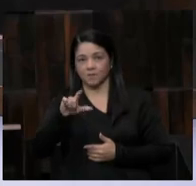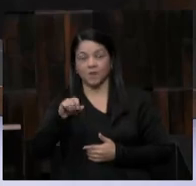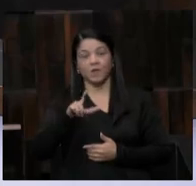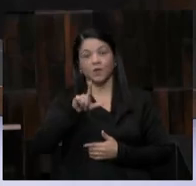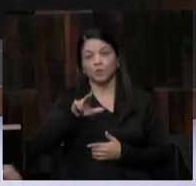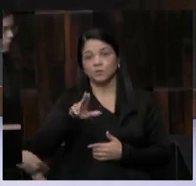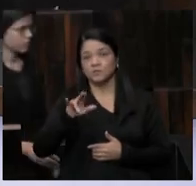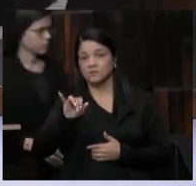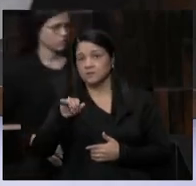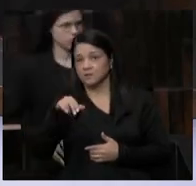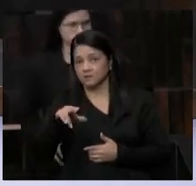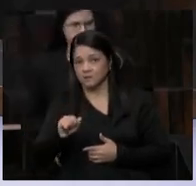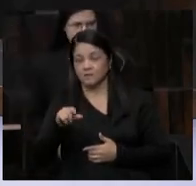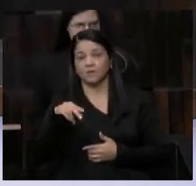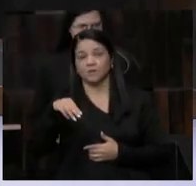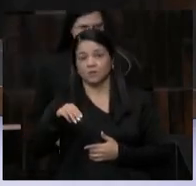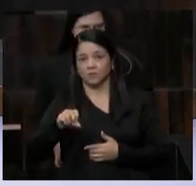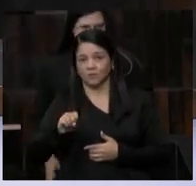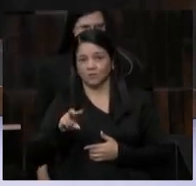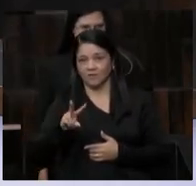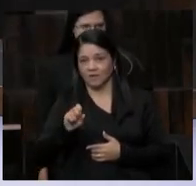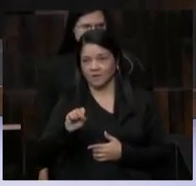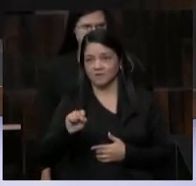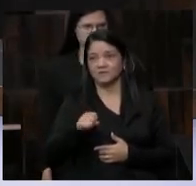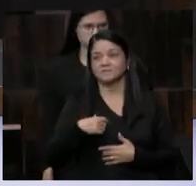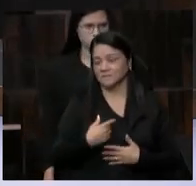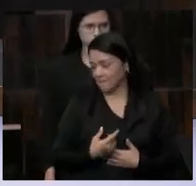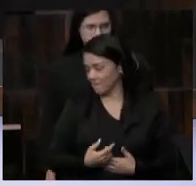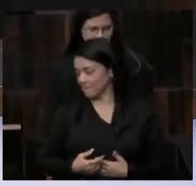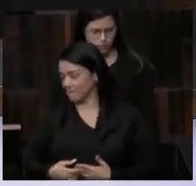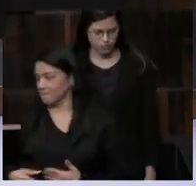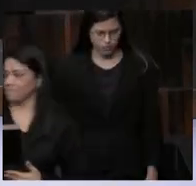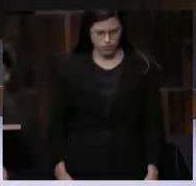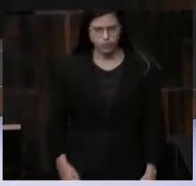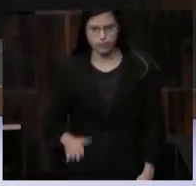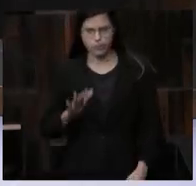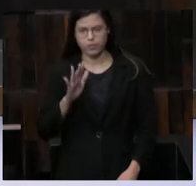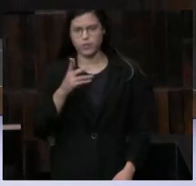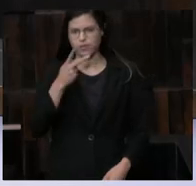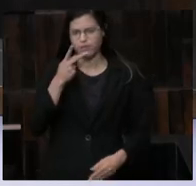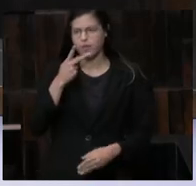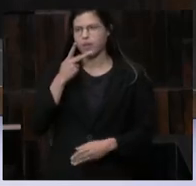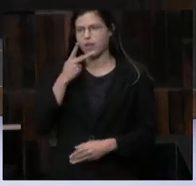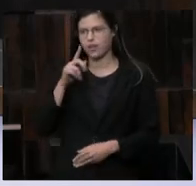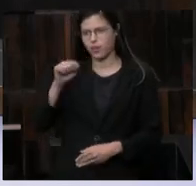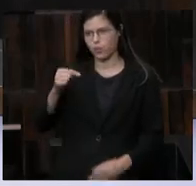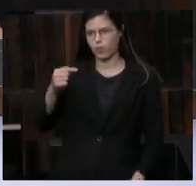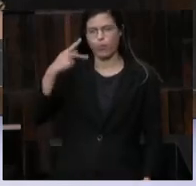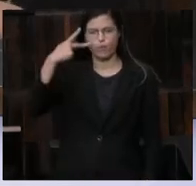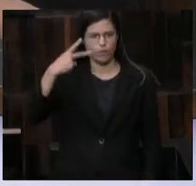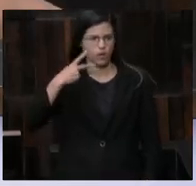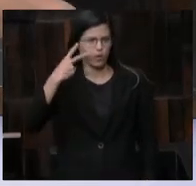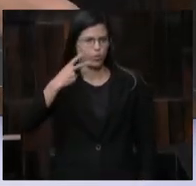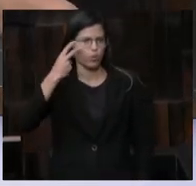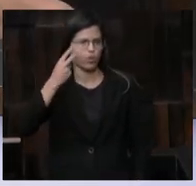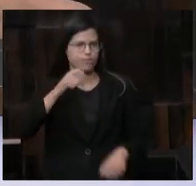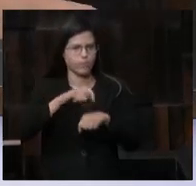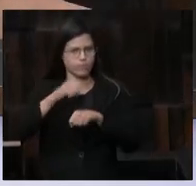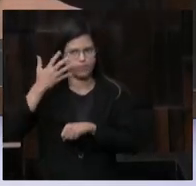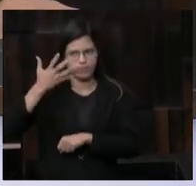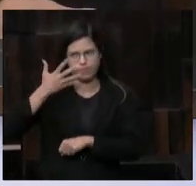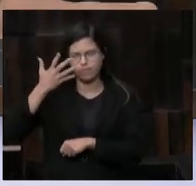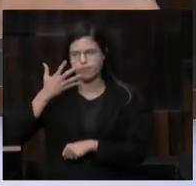falei e que a gente vai passar a palavra para essa vereadora tão dinâmica daqui a pouco,